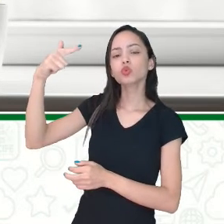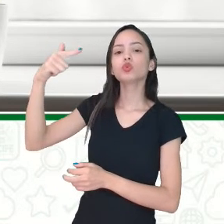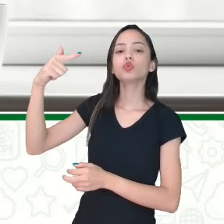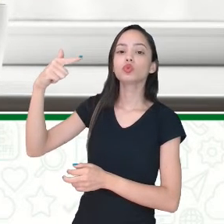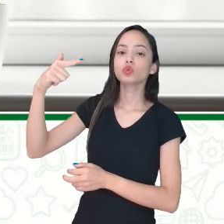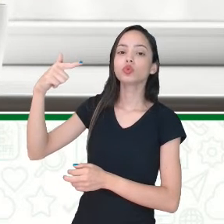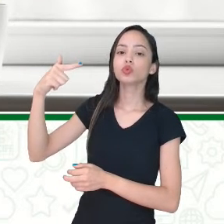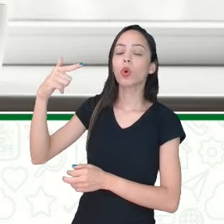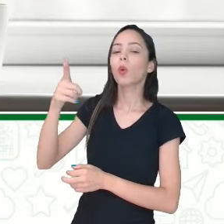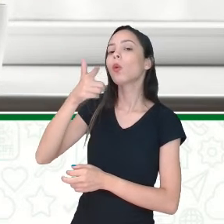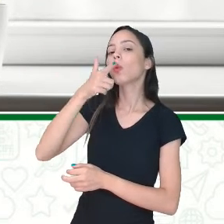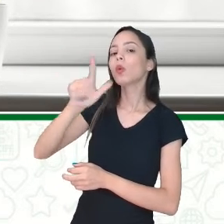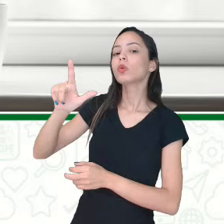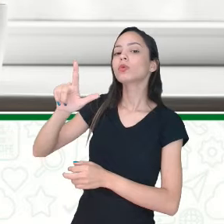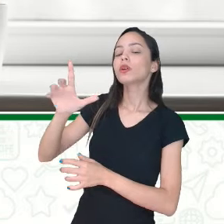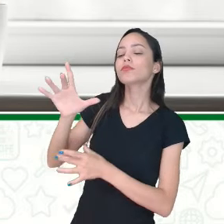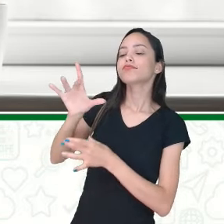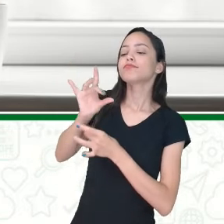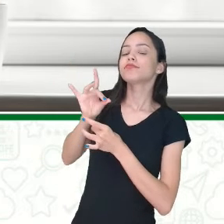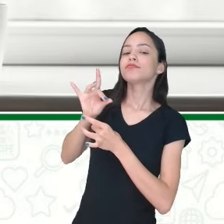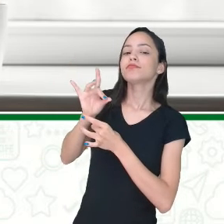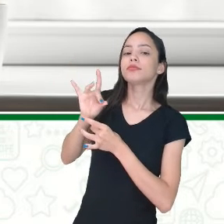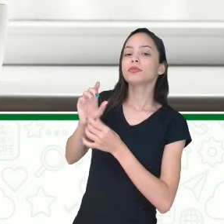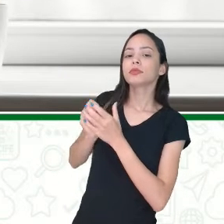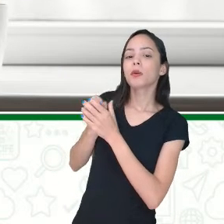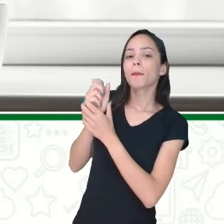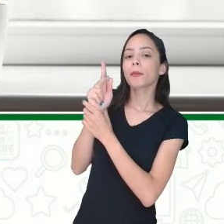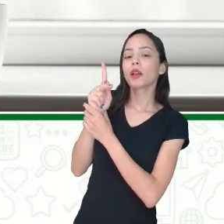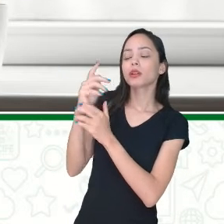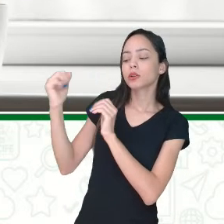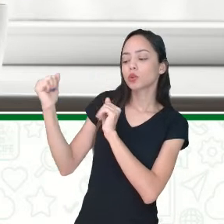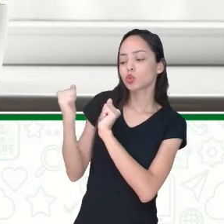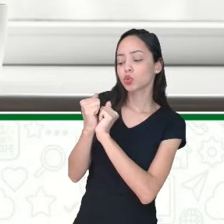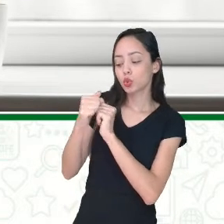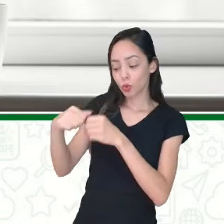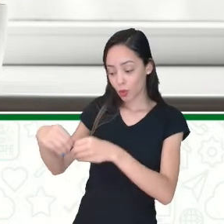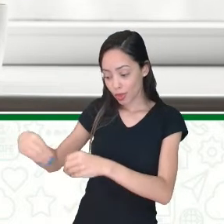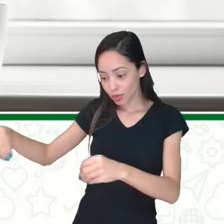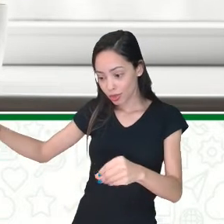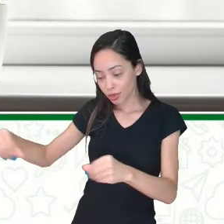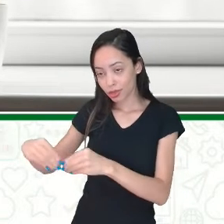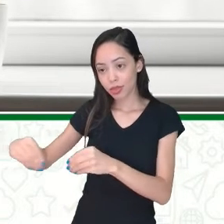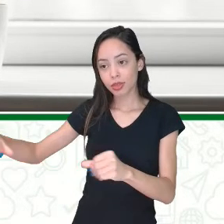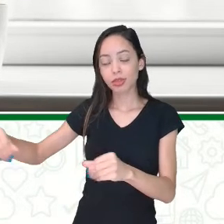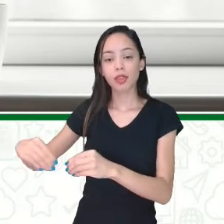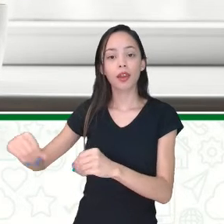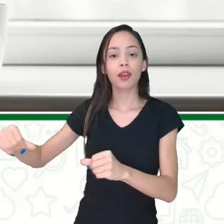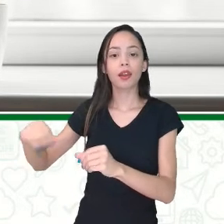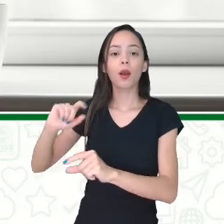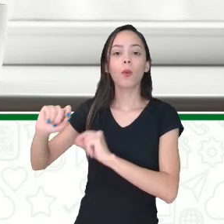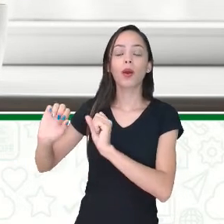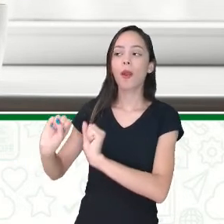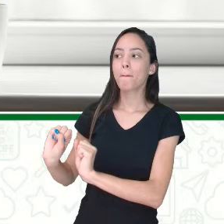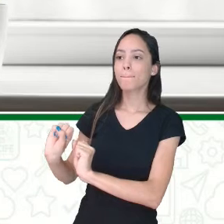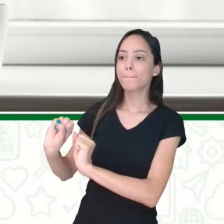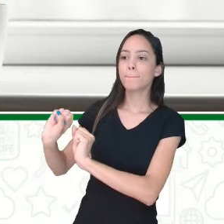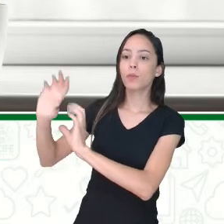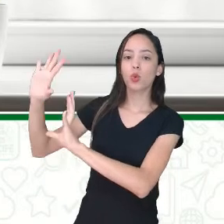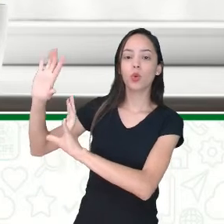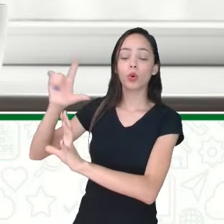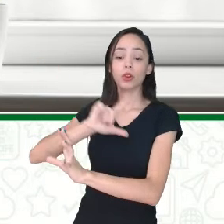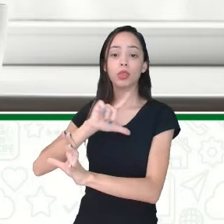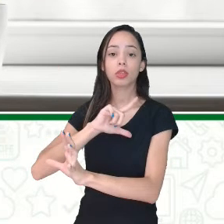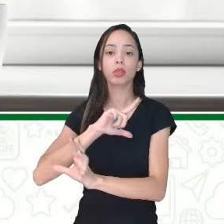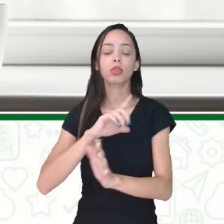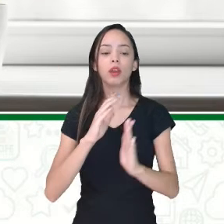até a planta e junto com a terra devolve. Tem um ciclo, né? Tem um